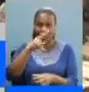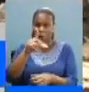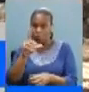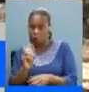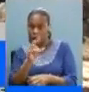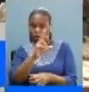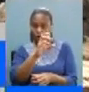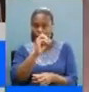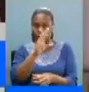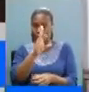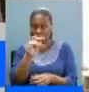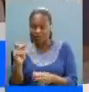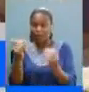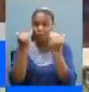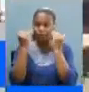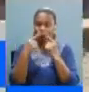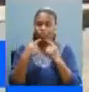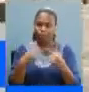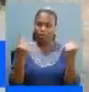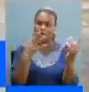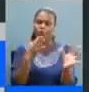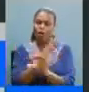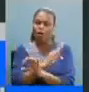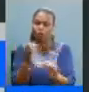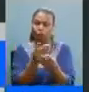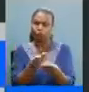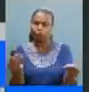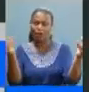anunciados traduzem em excelentes resultados.